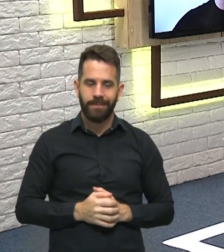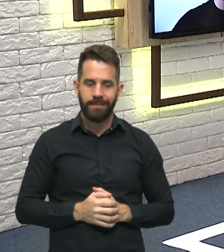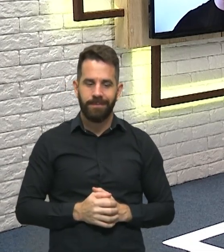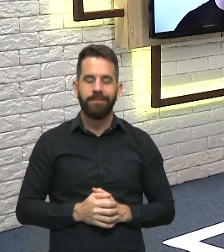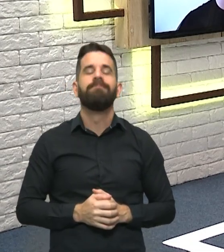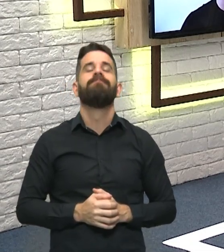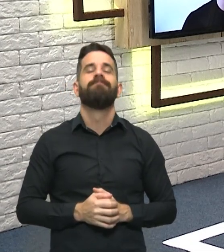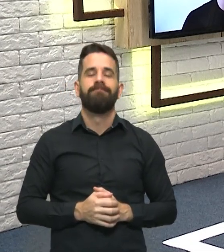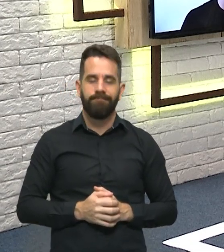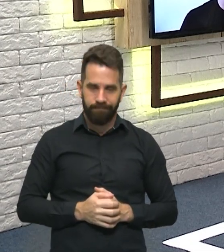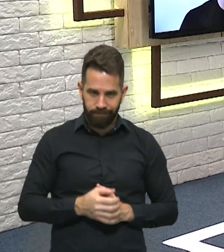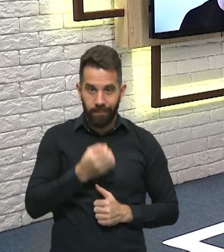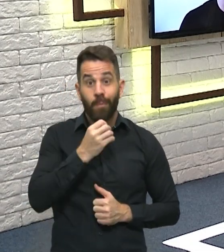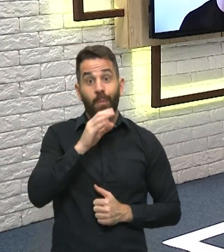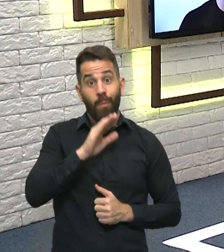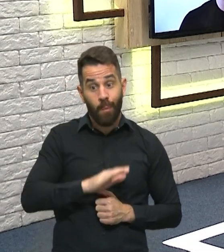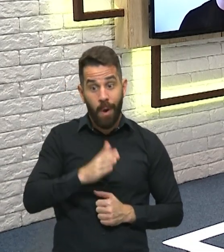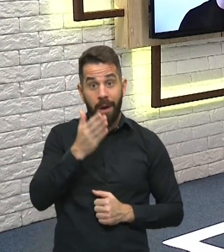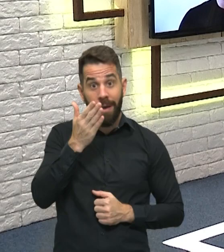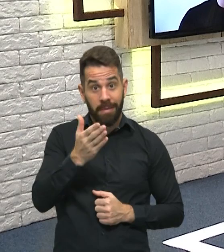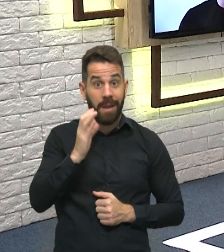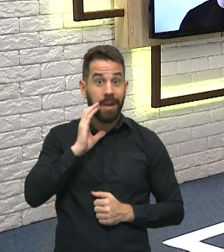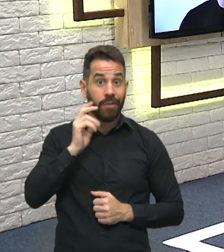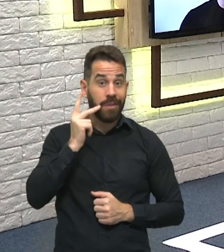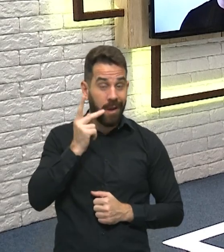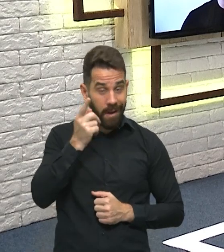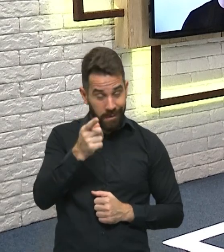Boa tarde, Cássio. Boa tarde, professor. Tudo bem?